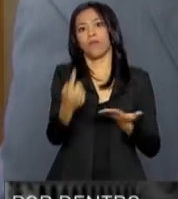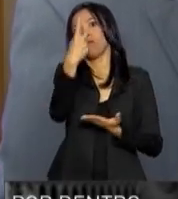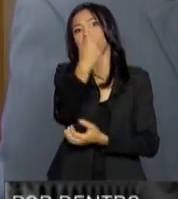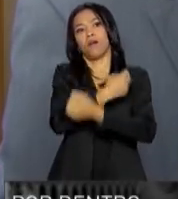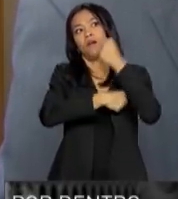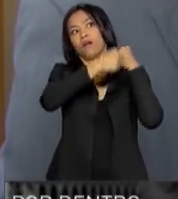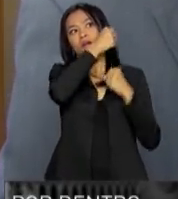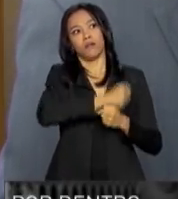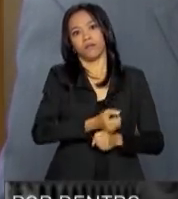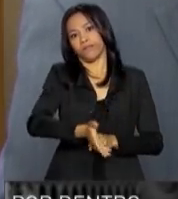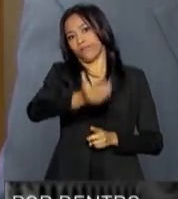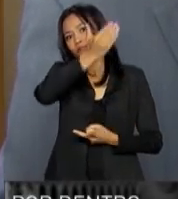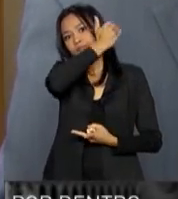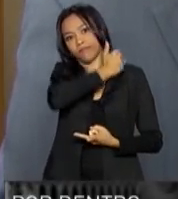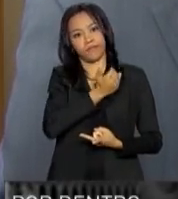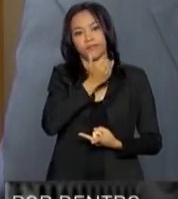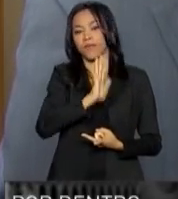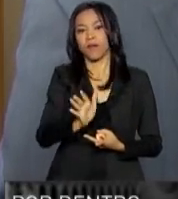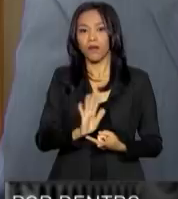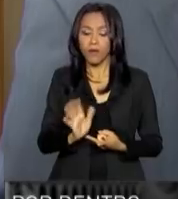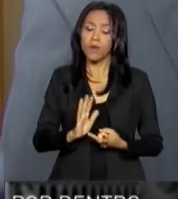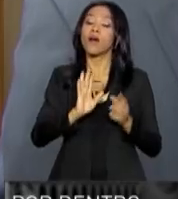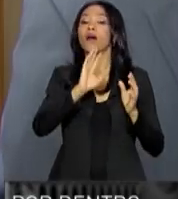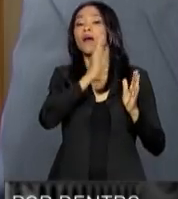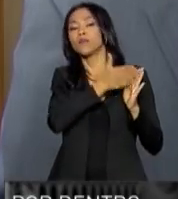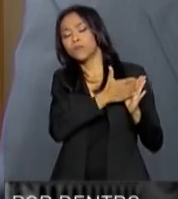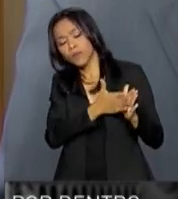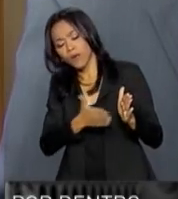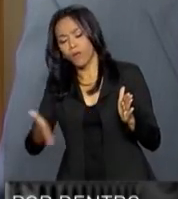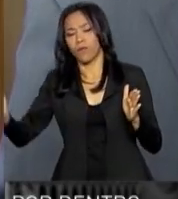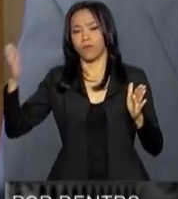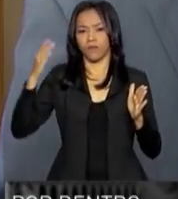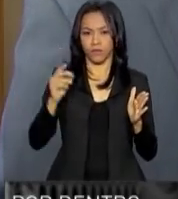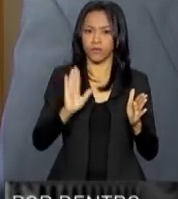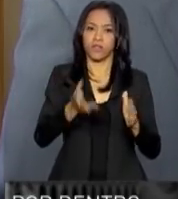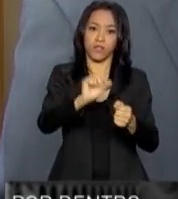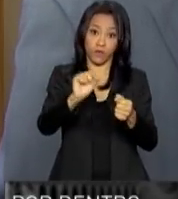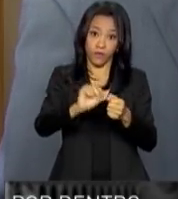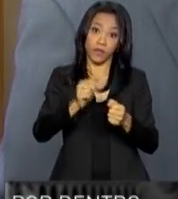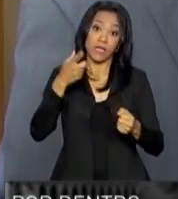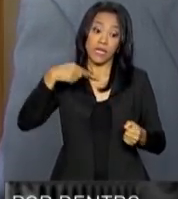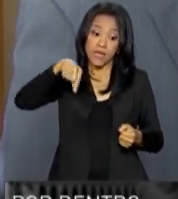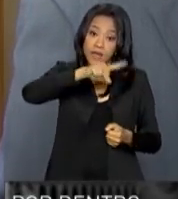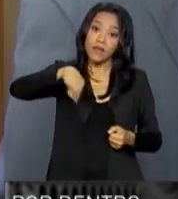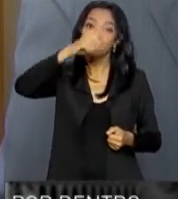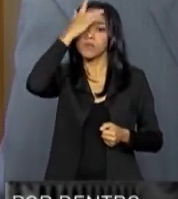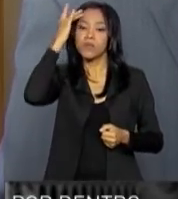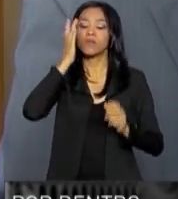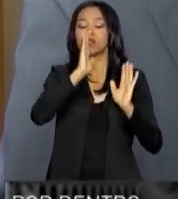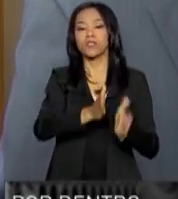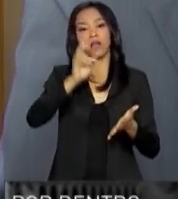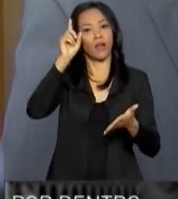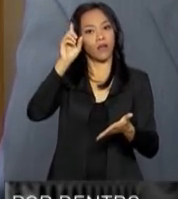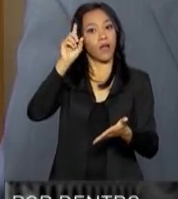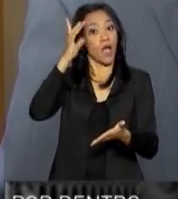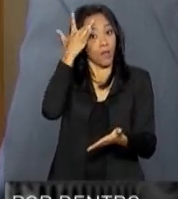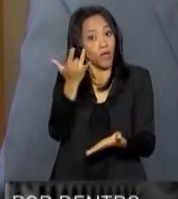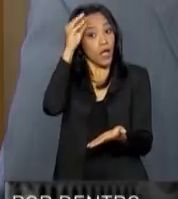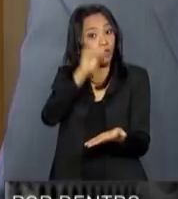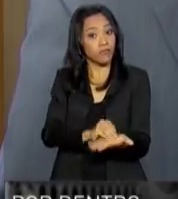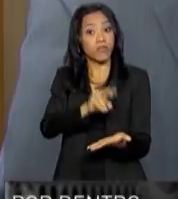marcando a data de amanhã não ela tá ao longo do processo sendo feito e esse pessoal que a gente marcou a data para amanhã são